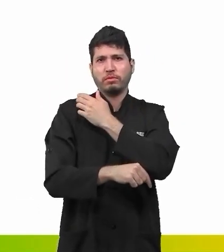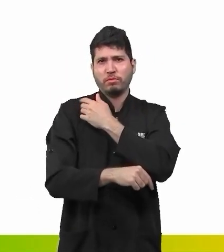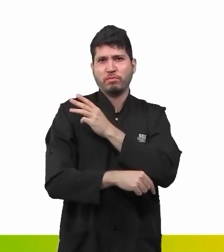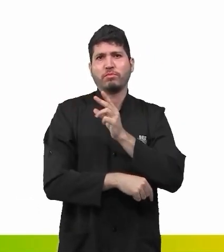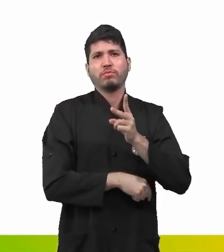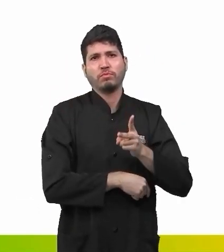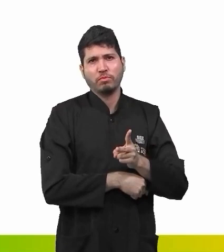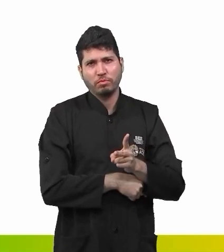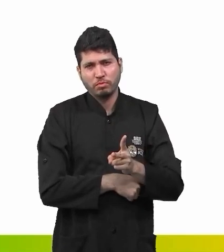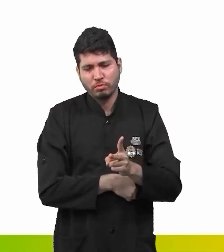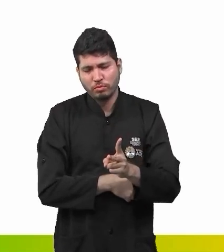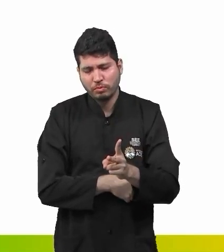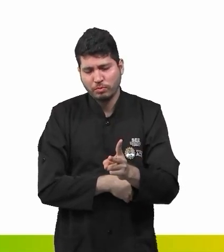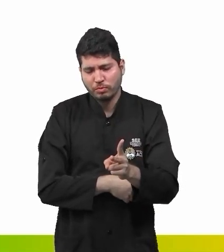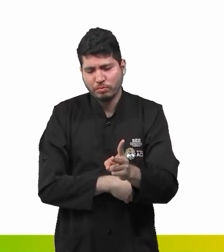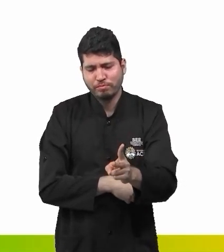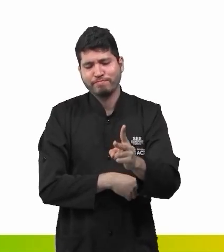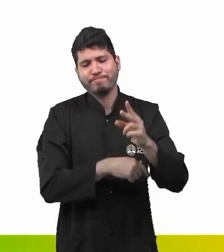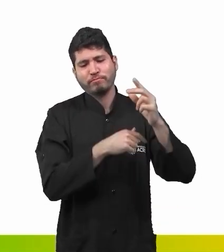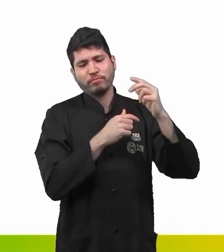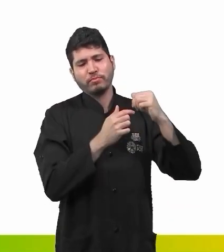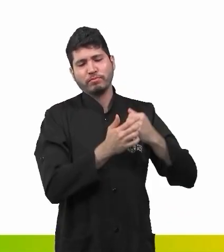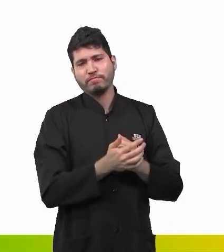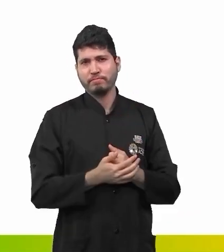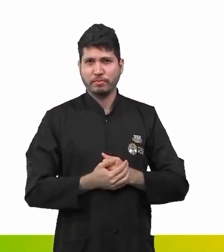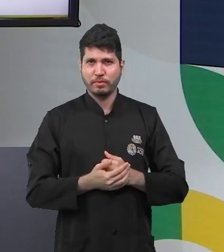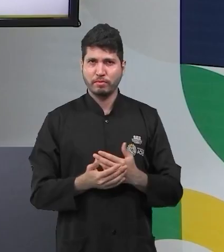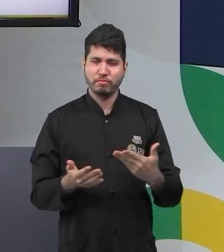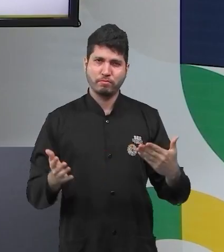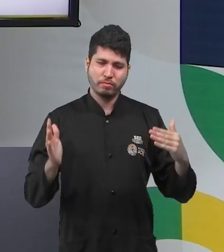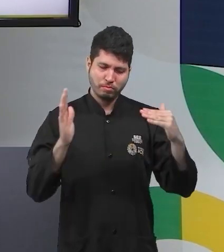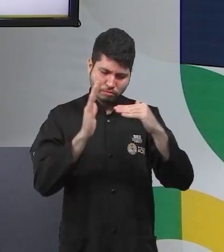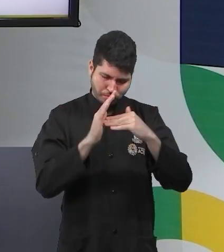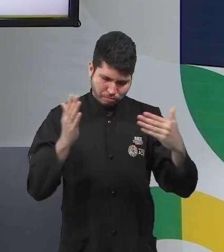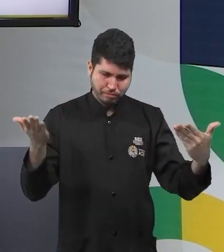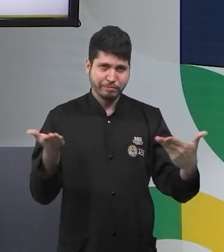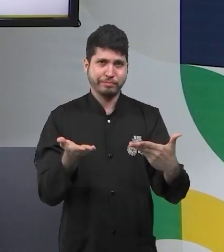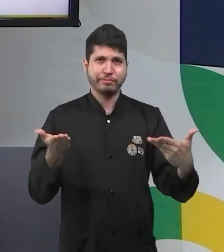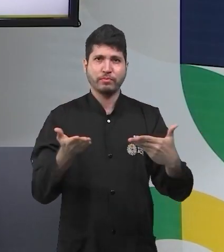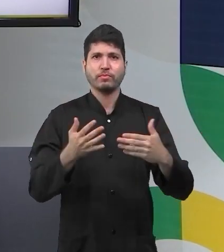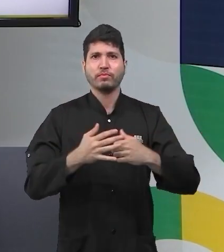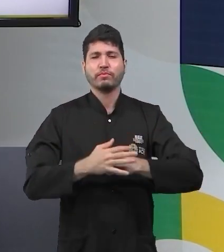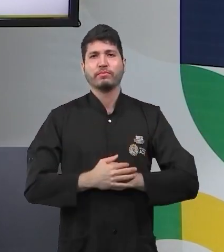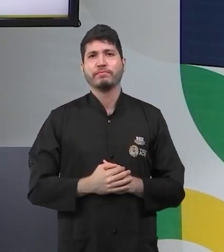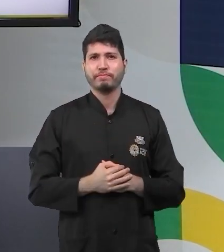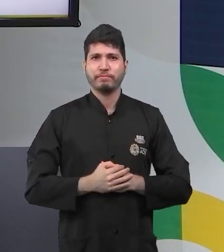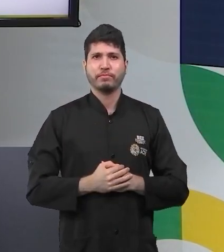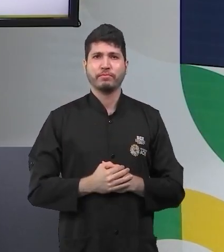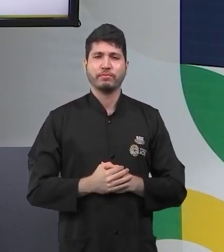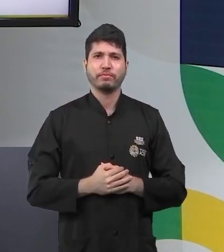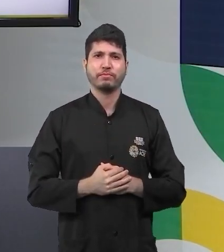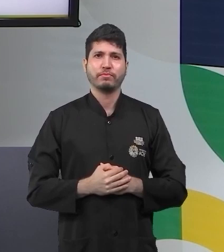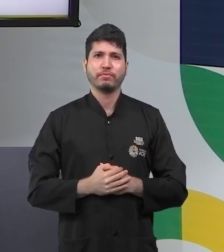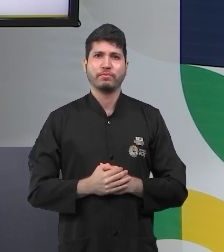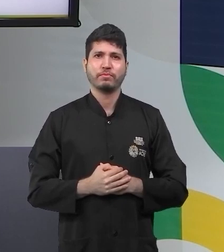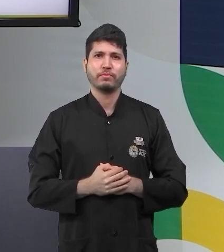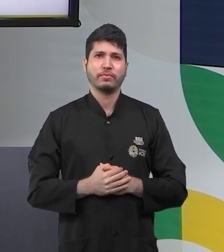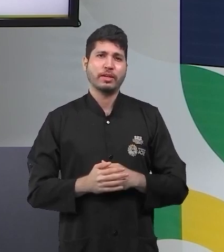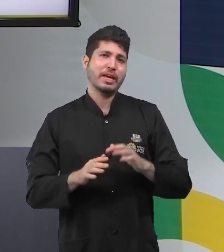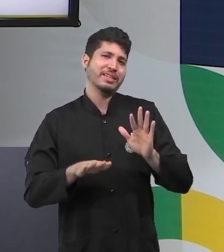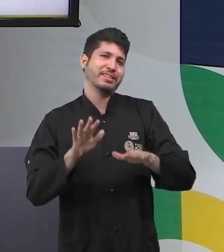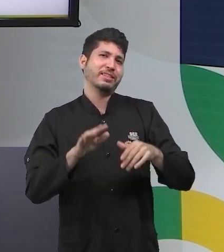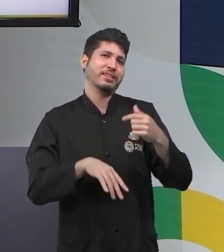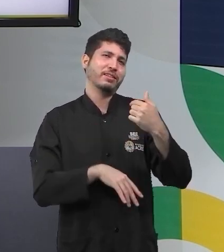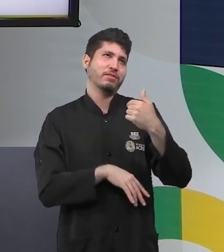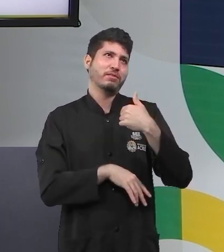forma arraigada em diversas acepções, ou seja, nós ainda temos uma interpretação de que determinado tipo